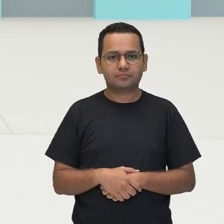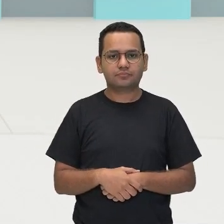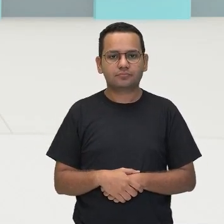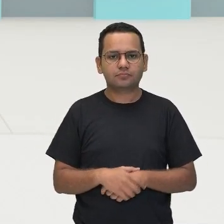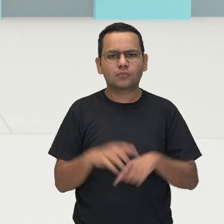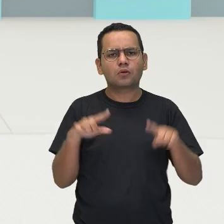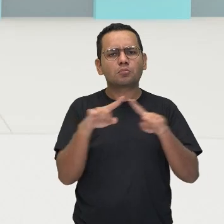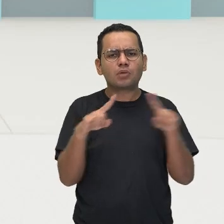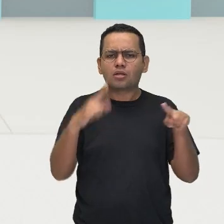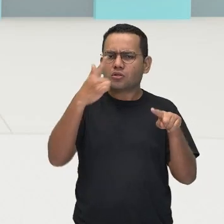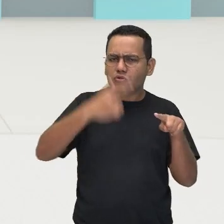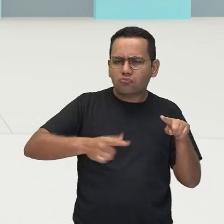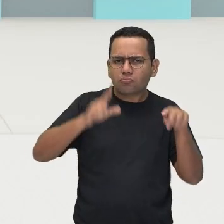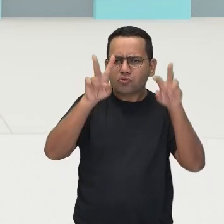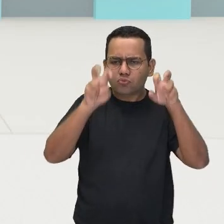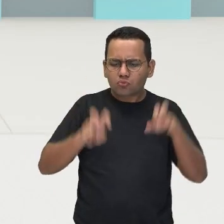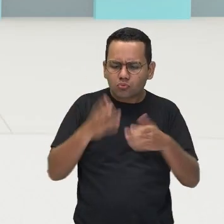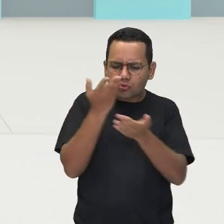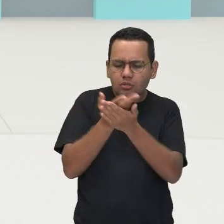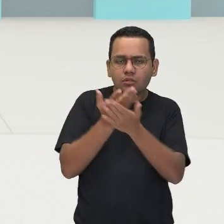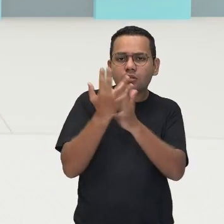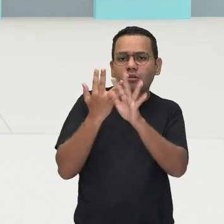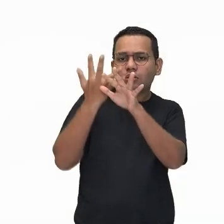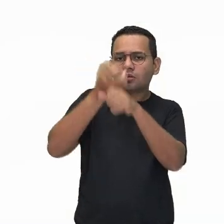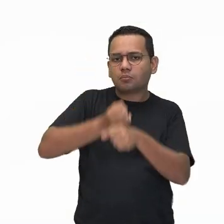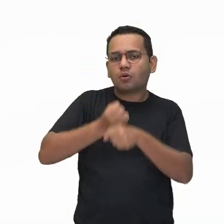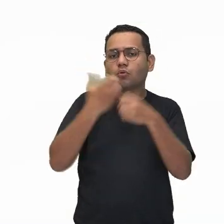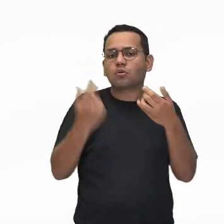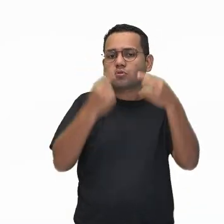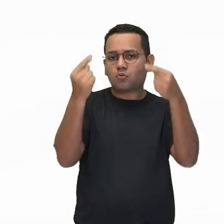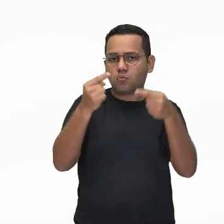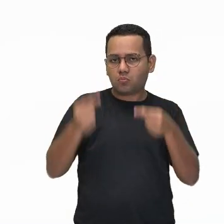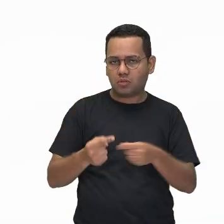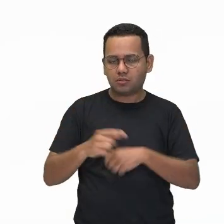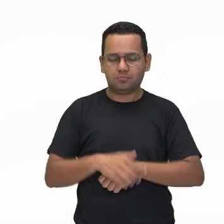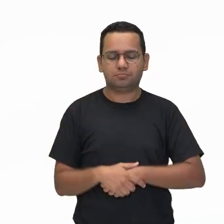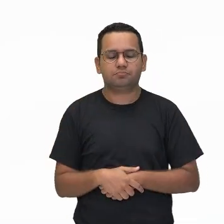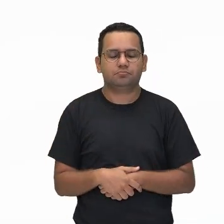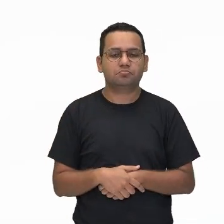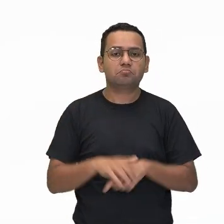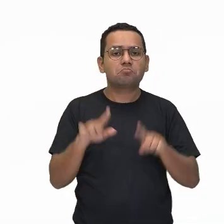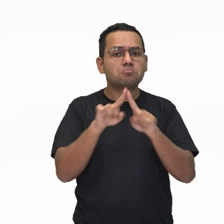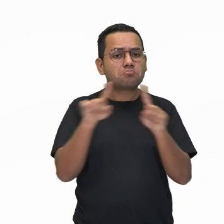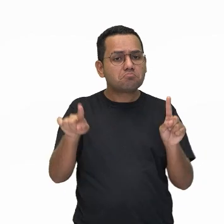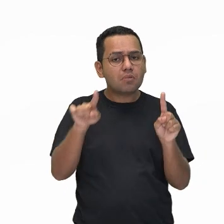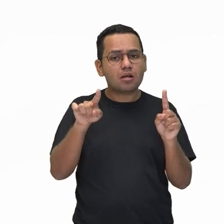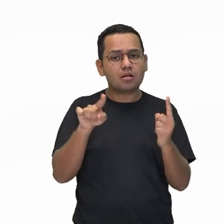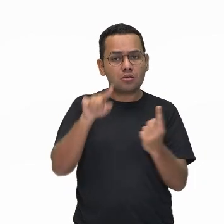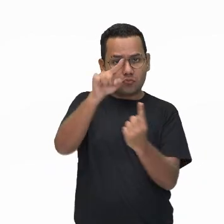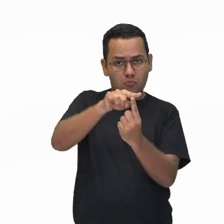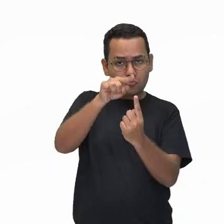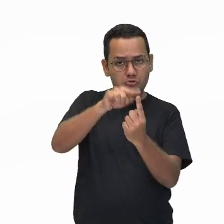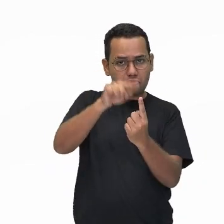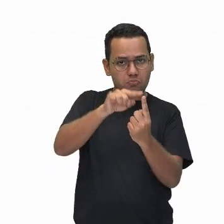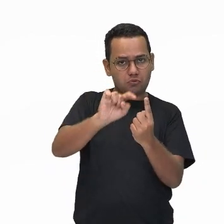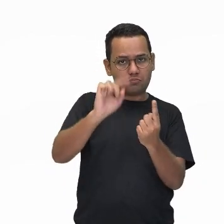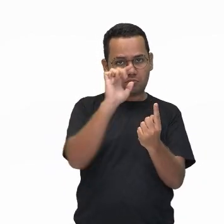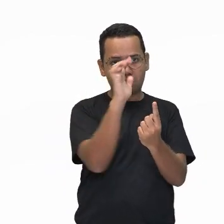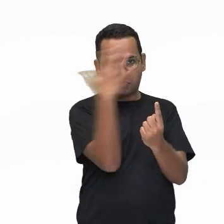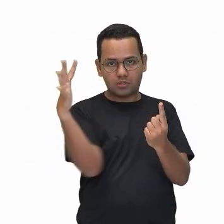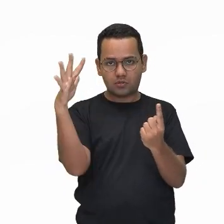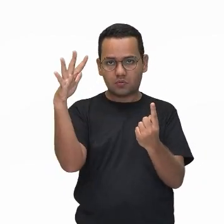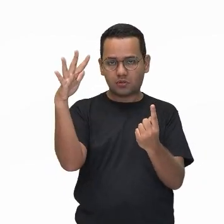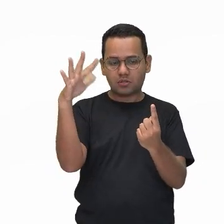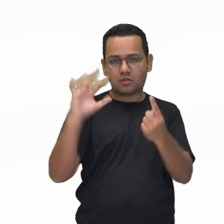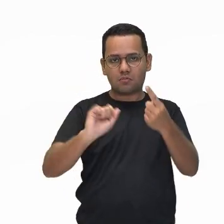quais são essas práticas e como é que elas são classificadas Então dentro das práticas corporais de Avent na natureza nós temos